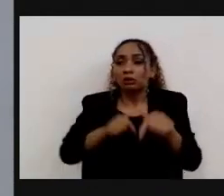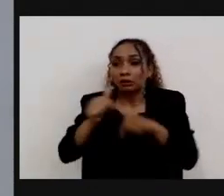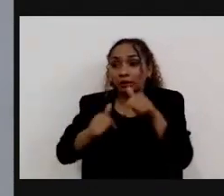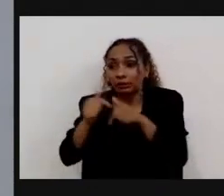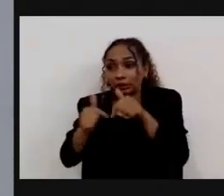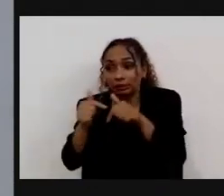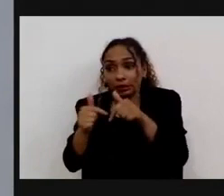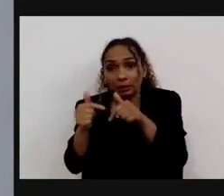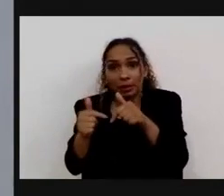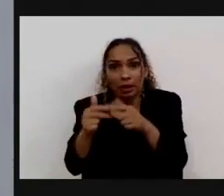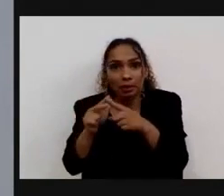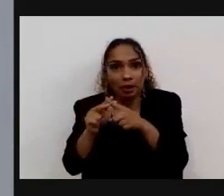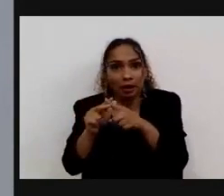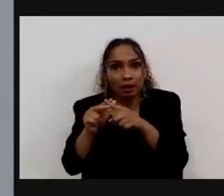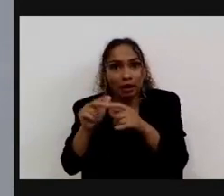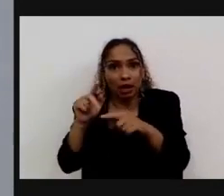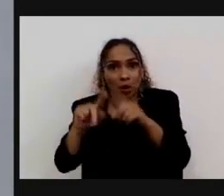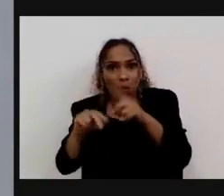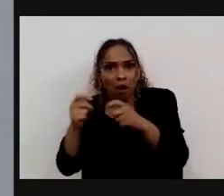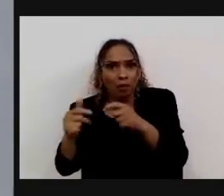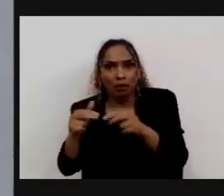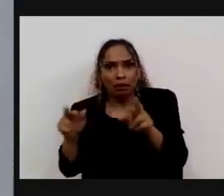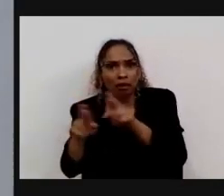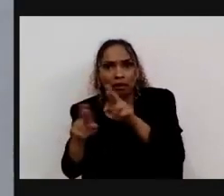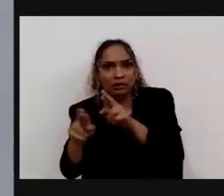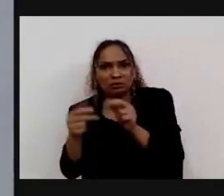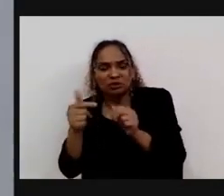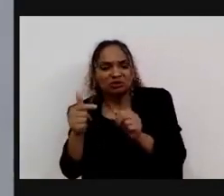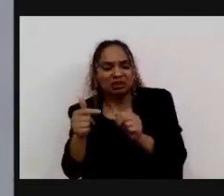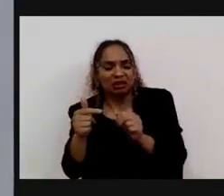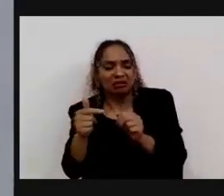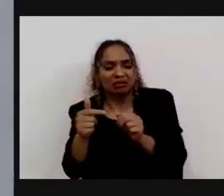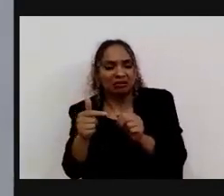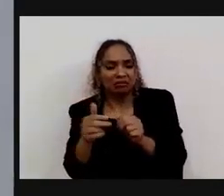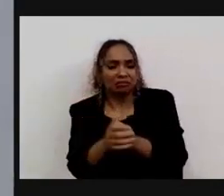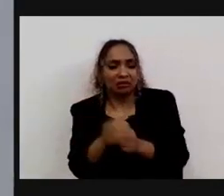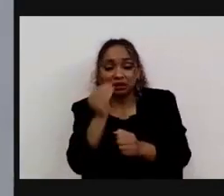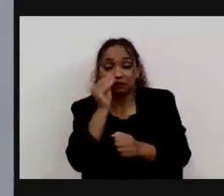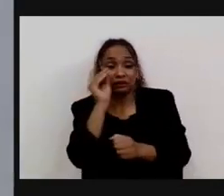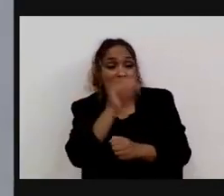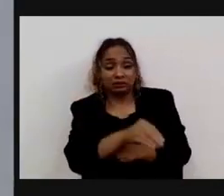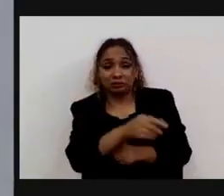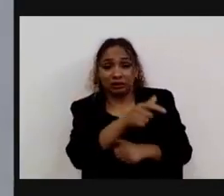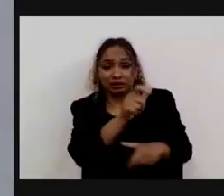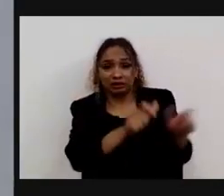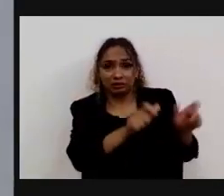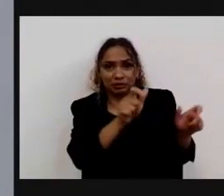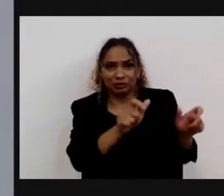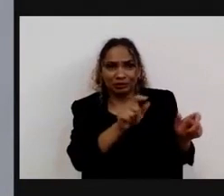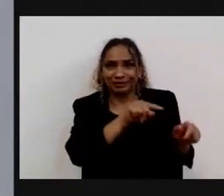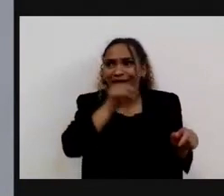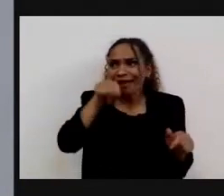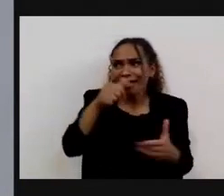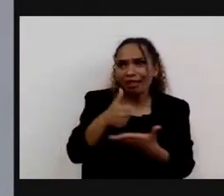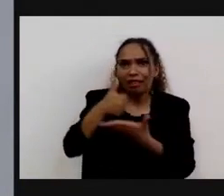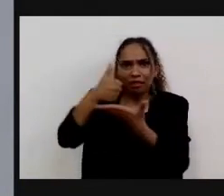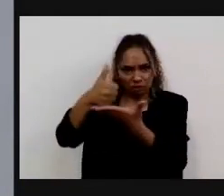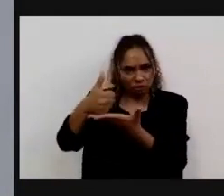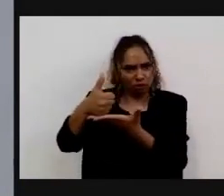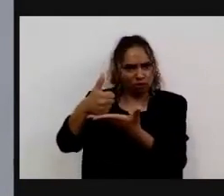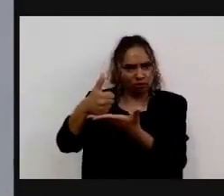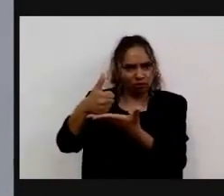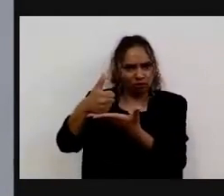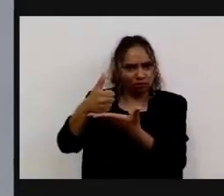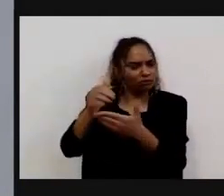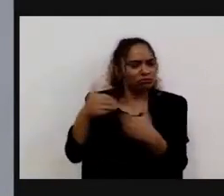mas que não tem nenhum relacionamento que acaba com a vida dos outros e esse vai ser joinha para ele então